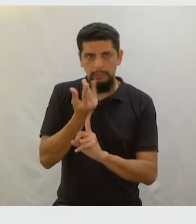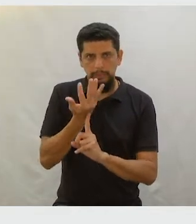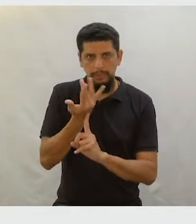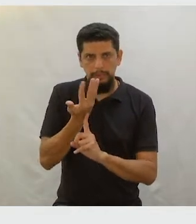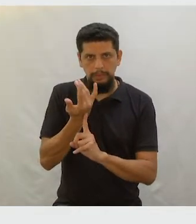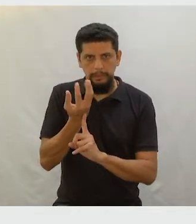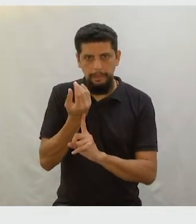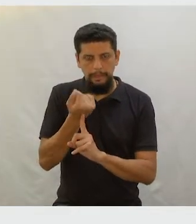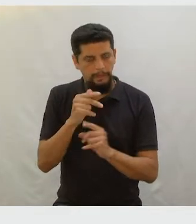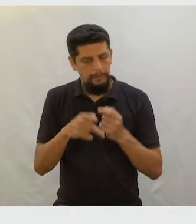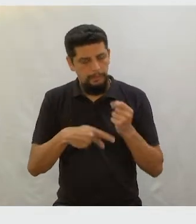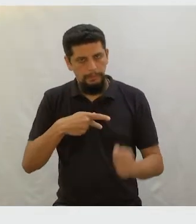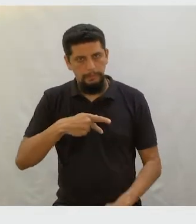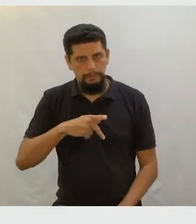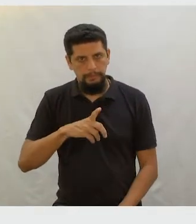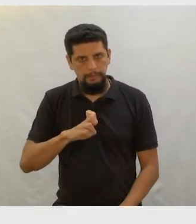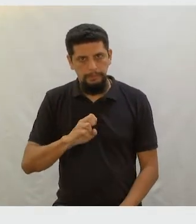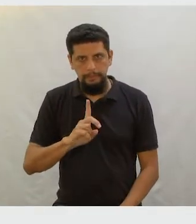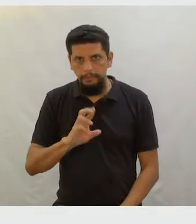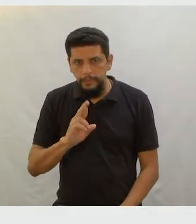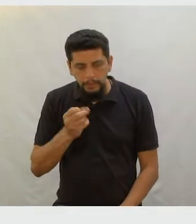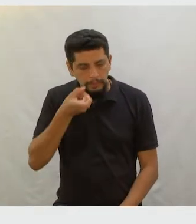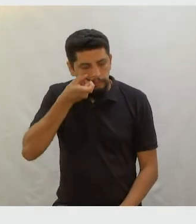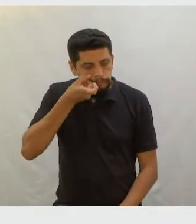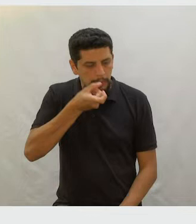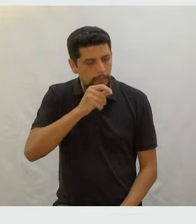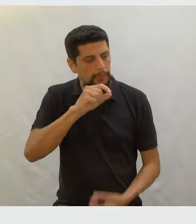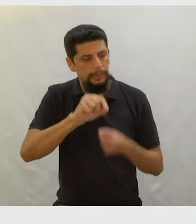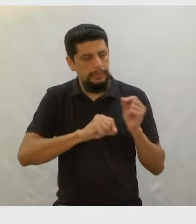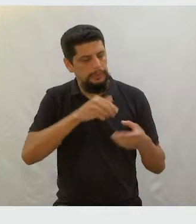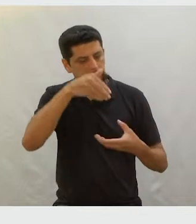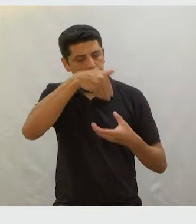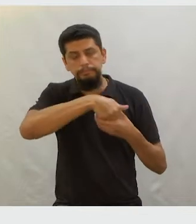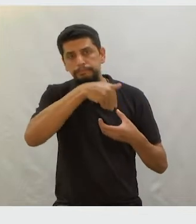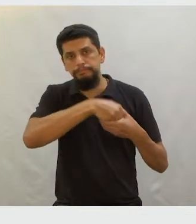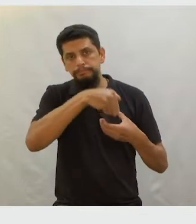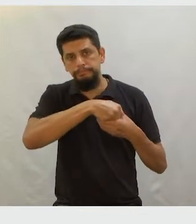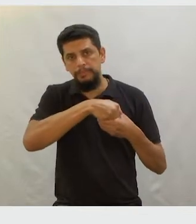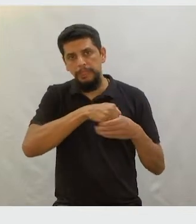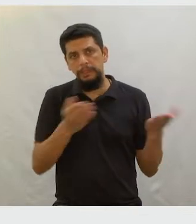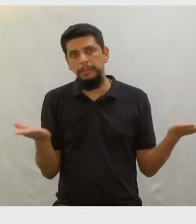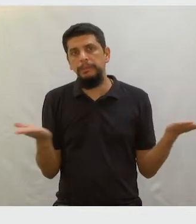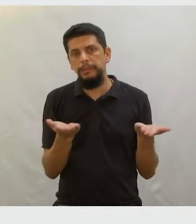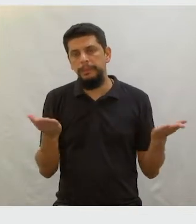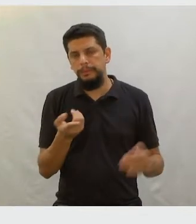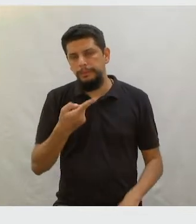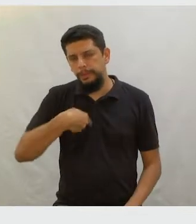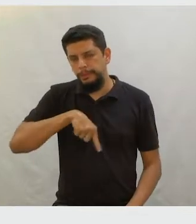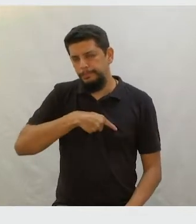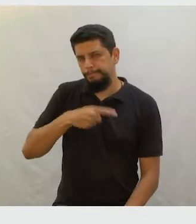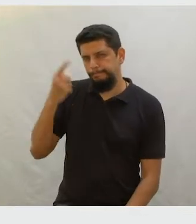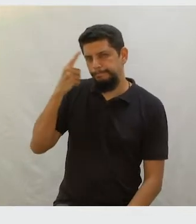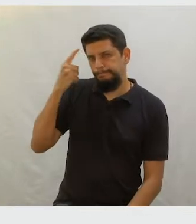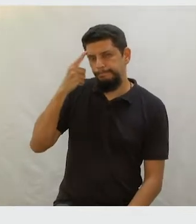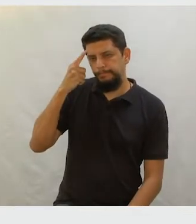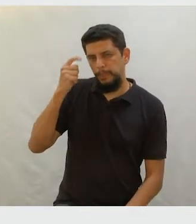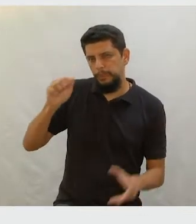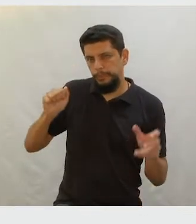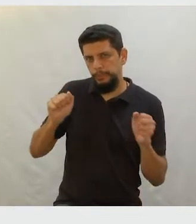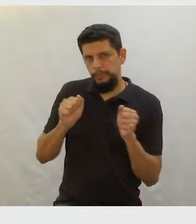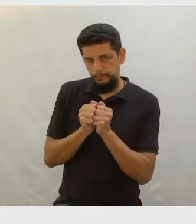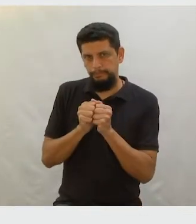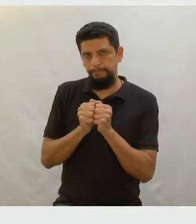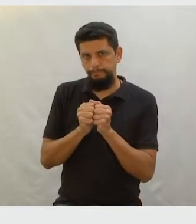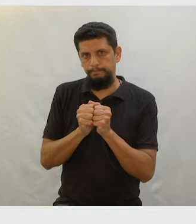tempo para que Pedrinho enxergasse o que estava lá dentro e agora nós vamos pensar